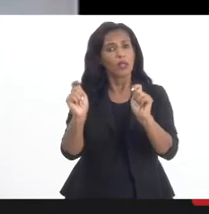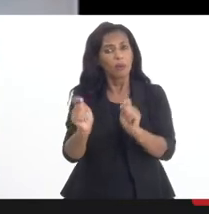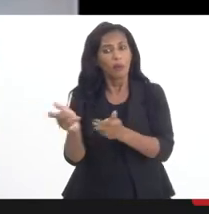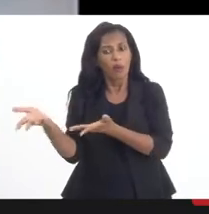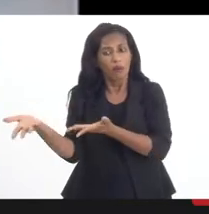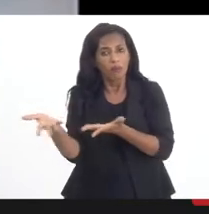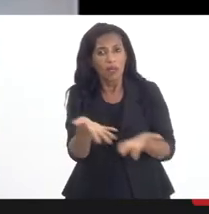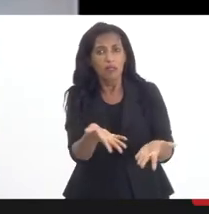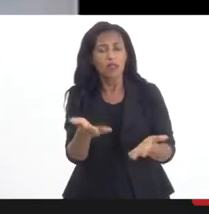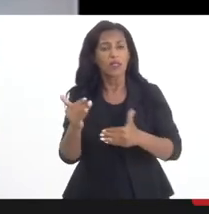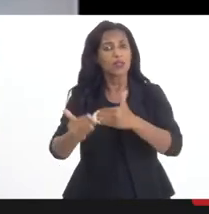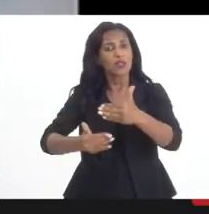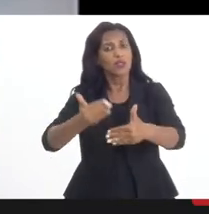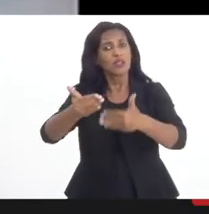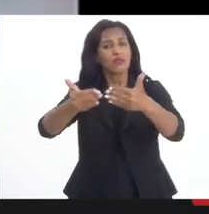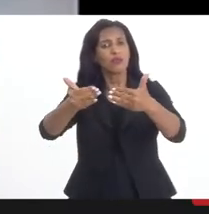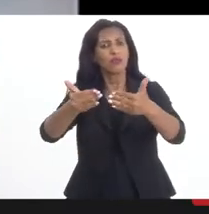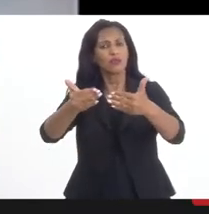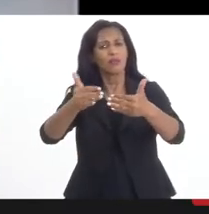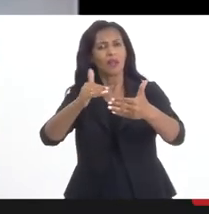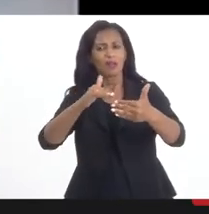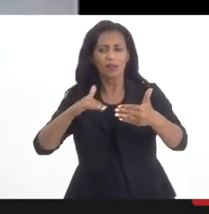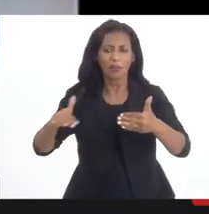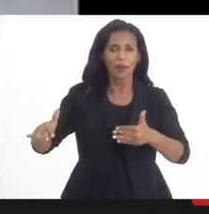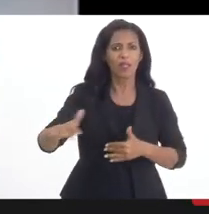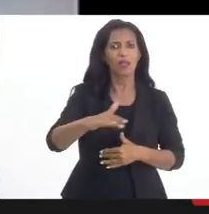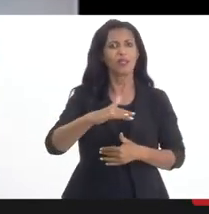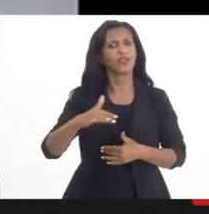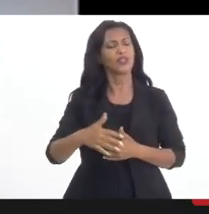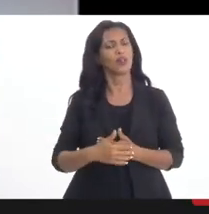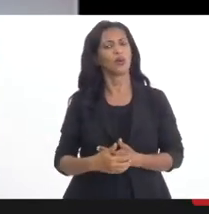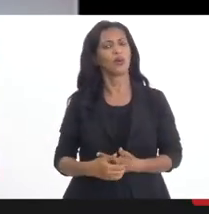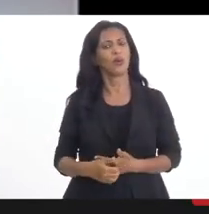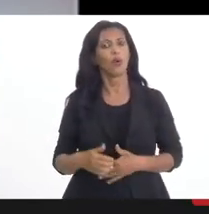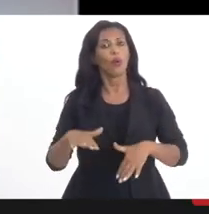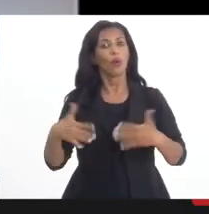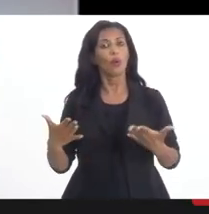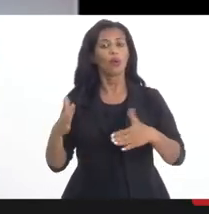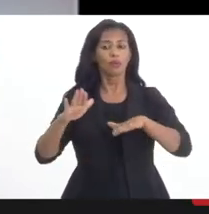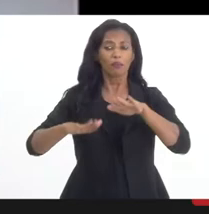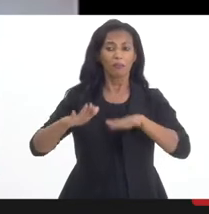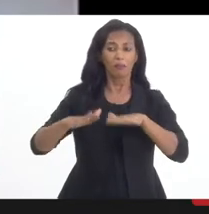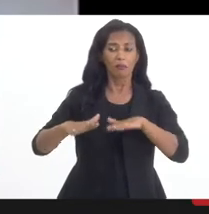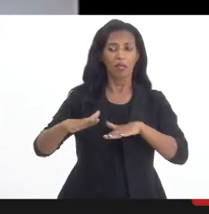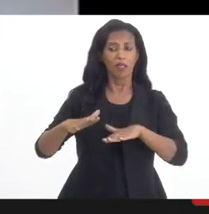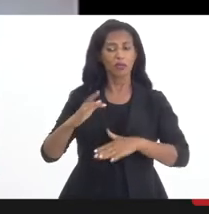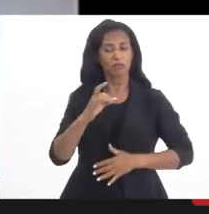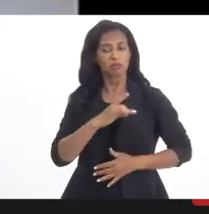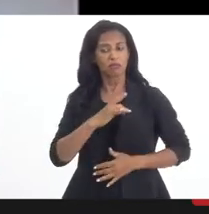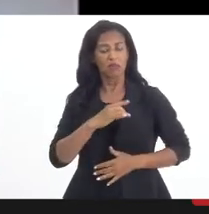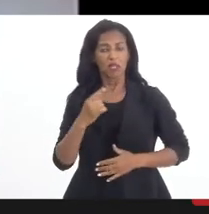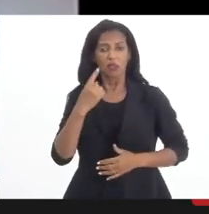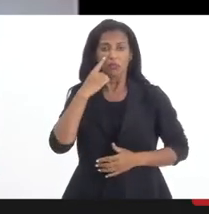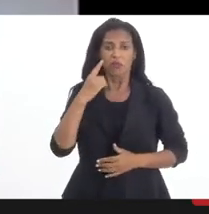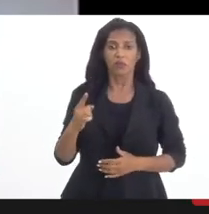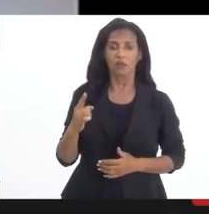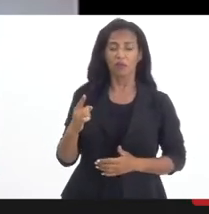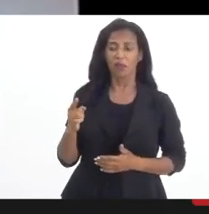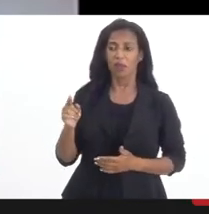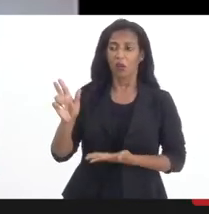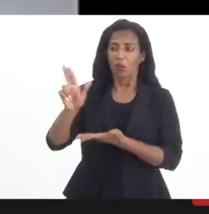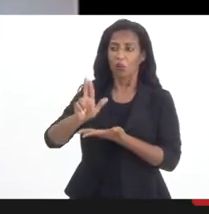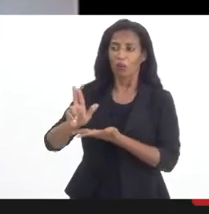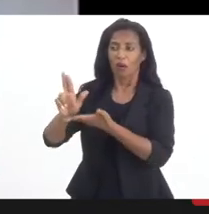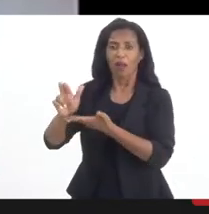trazer desenvolvimento educacional para a nossa região, quando o mesmo receio não se dá ao ver uma universidade que está aí